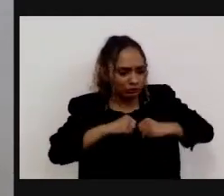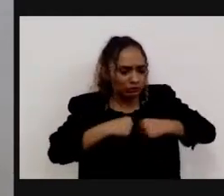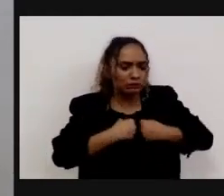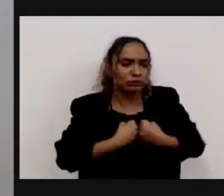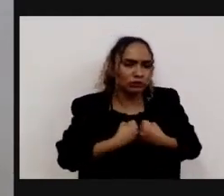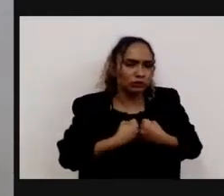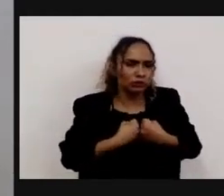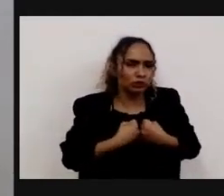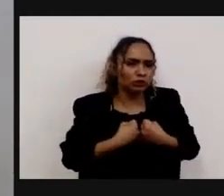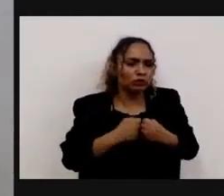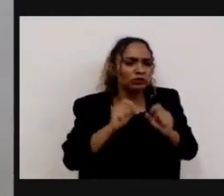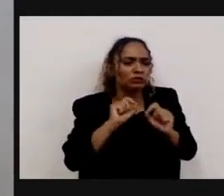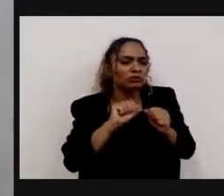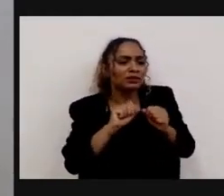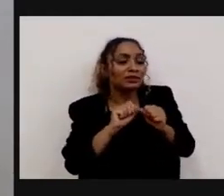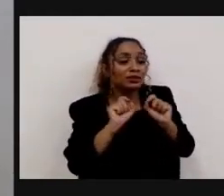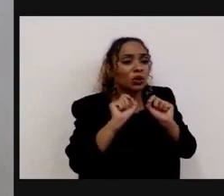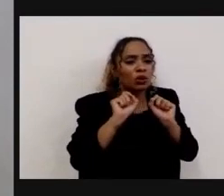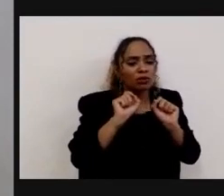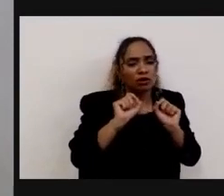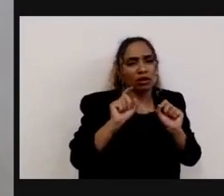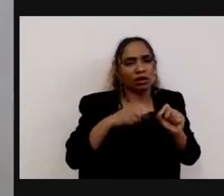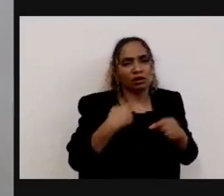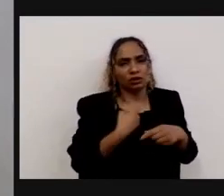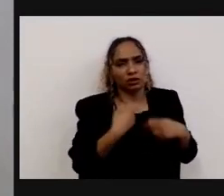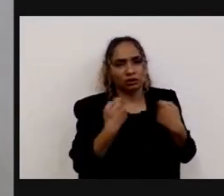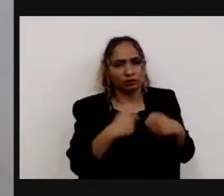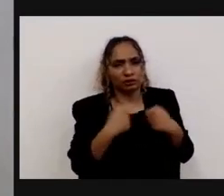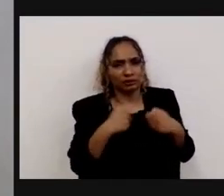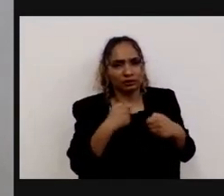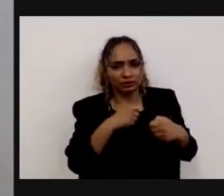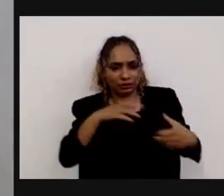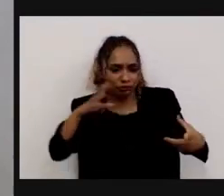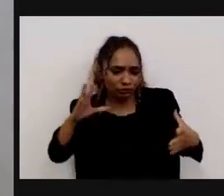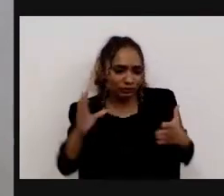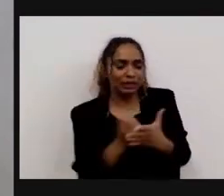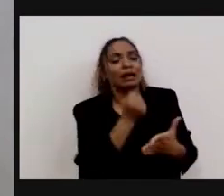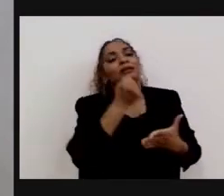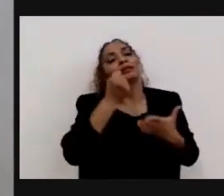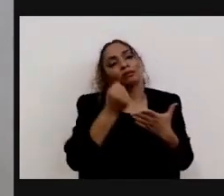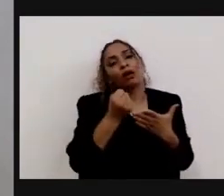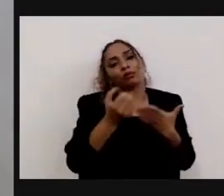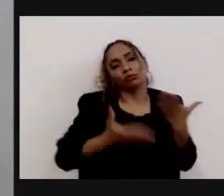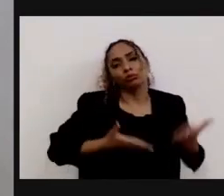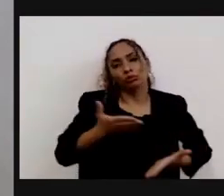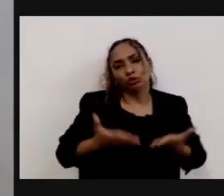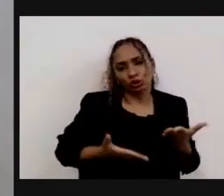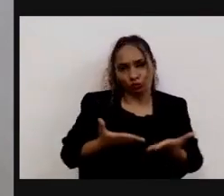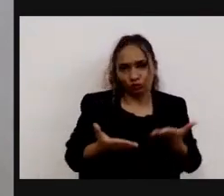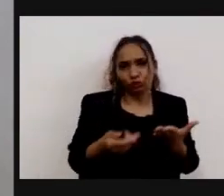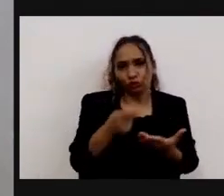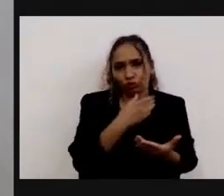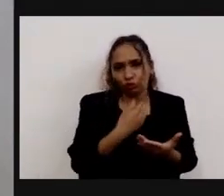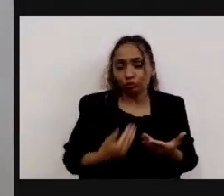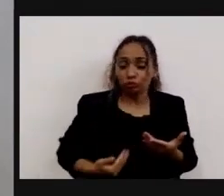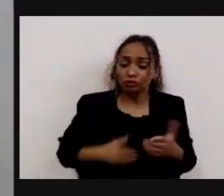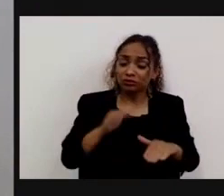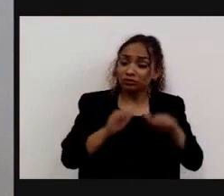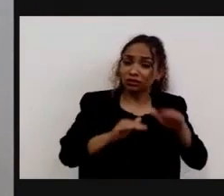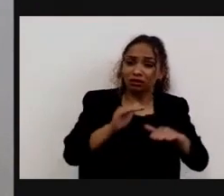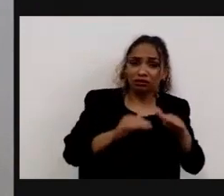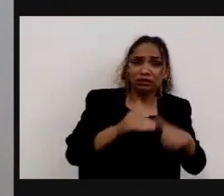da entrega do que que a gente faz eu acho que isso que a gente precisa resgatar enquanto servidores públicos sabe e talvez